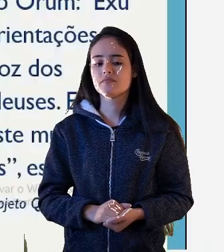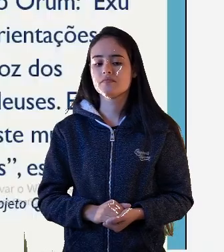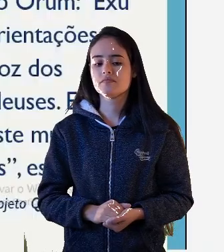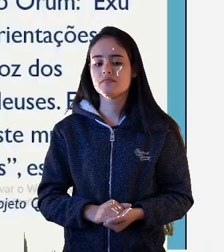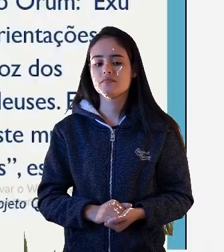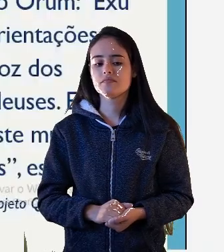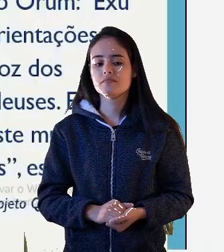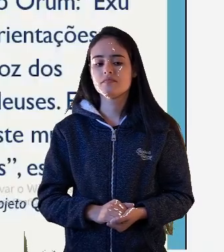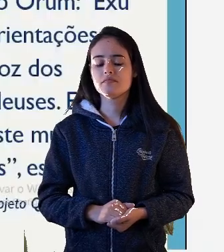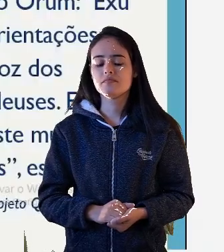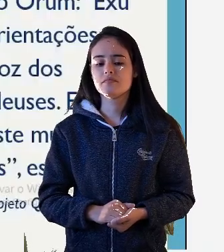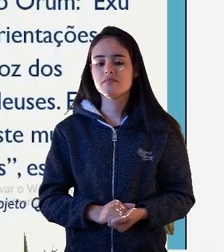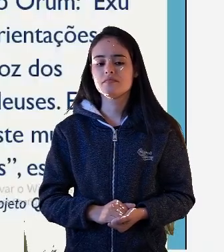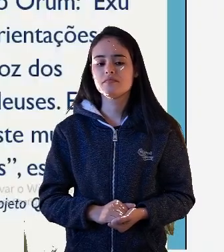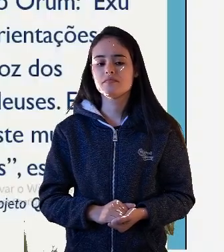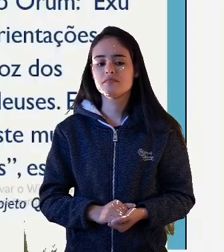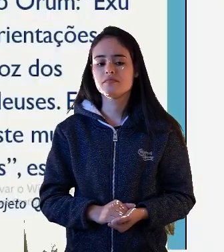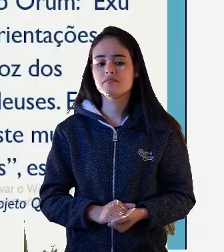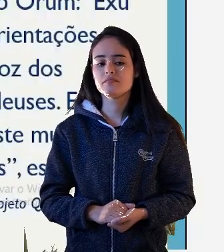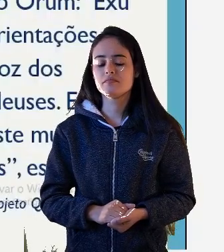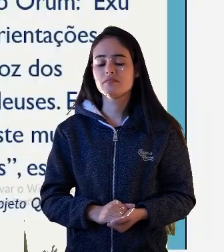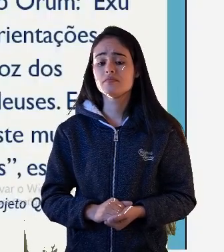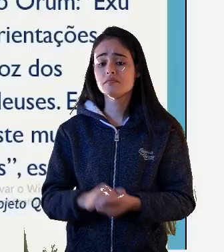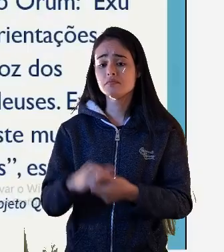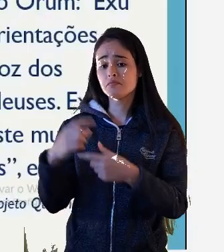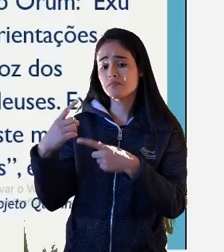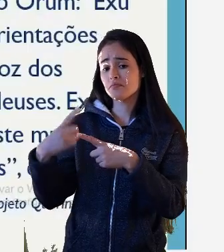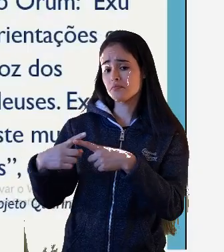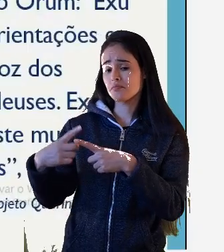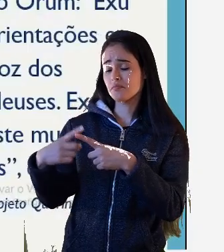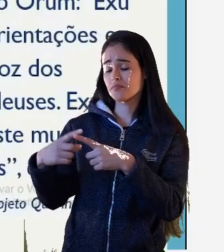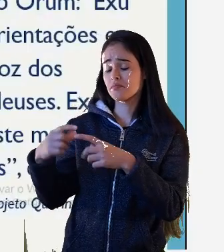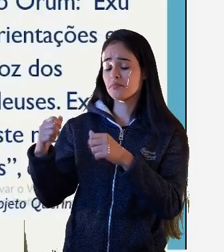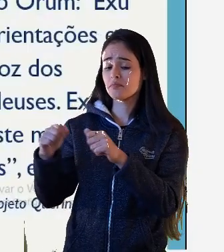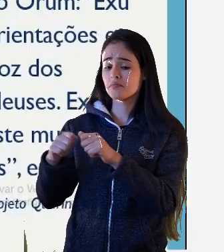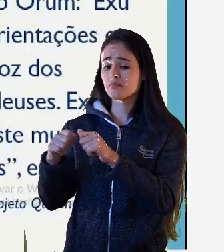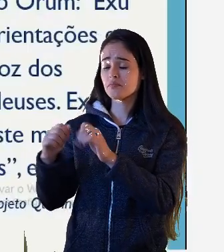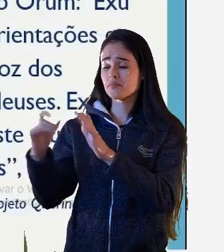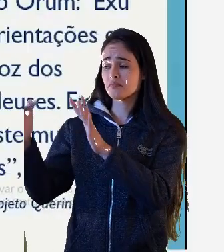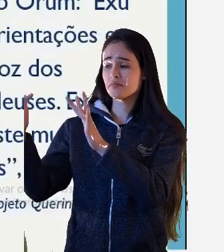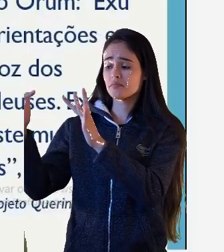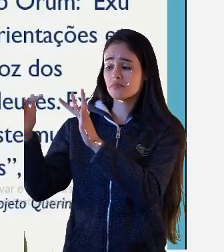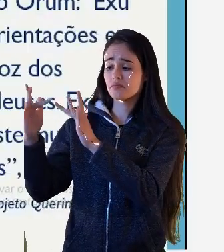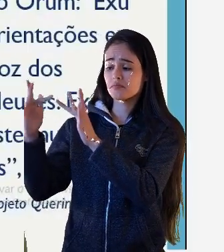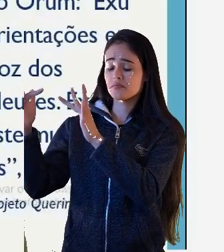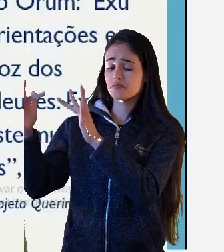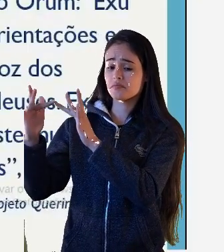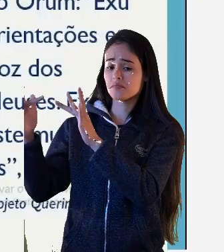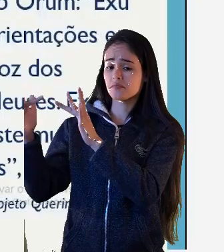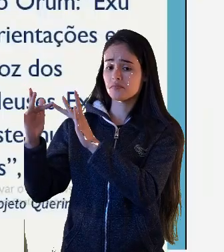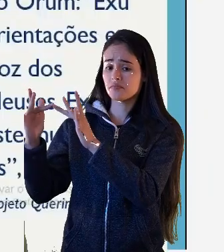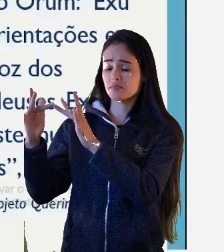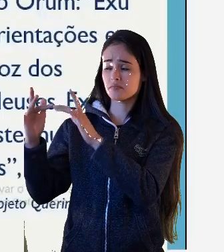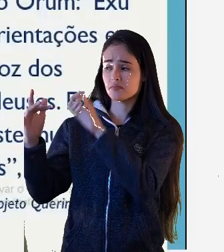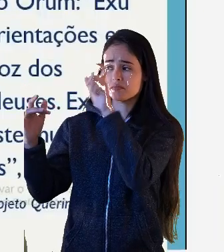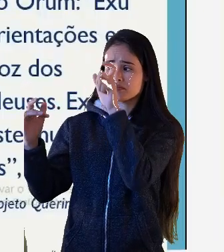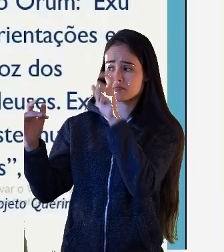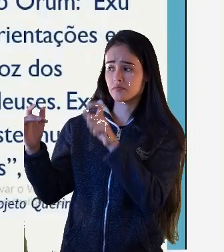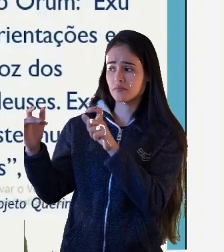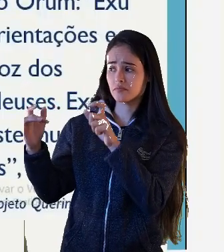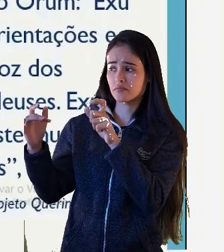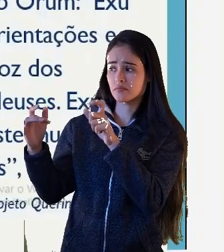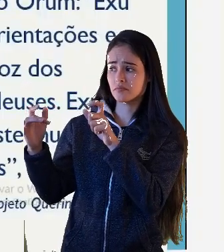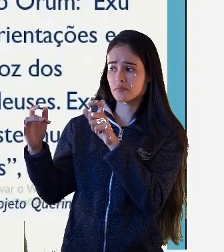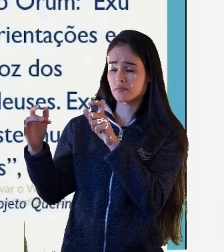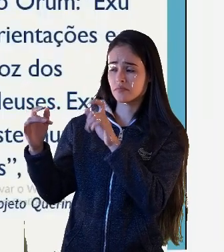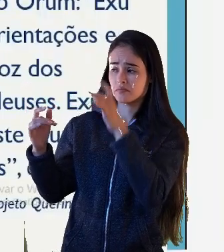estudar ou, né, conhecer como cultura, né? Que é isso que é, né? Um patrimônio brasileiro. Como é também quando a gente vai à festa